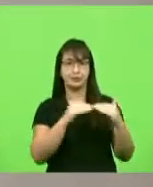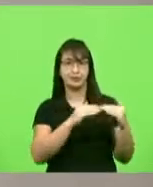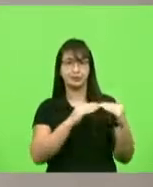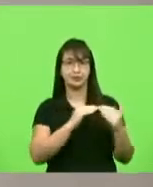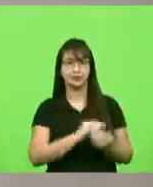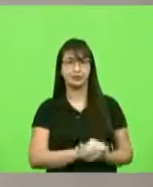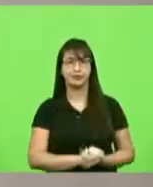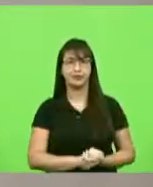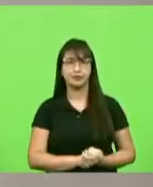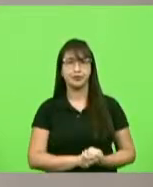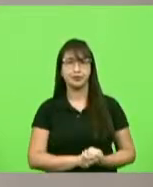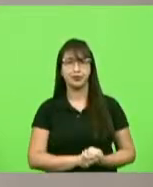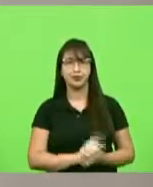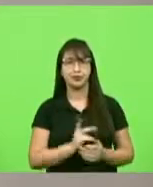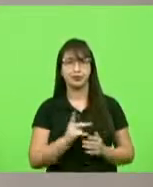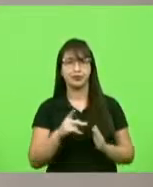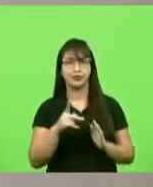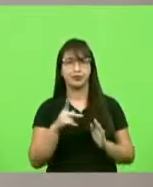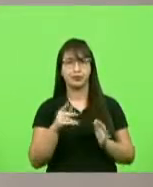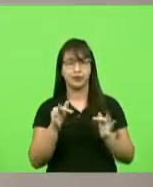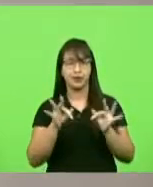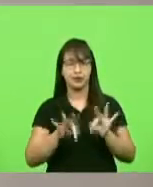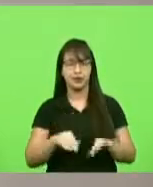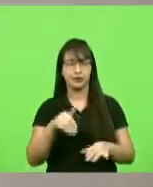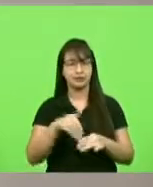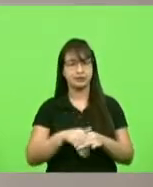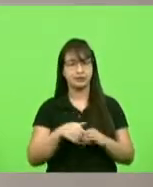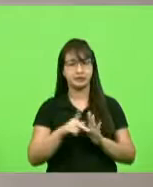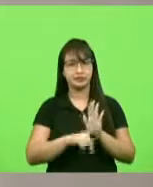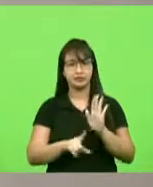unanimidade. Votação da redação final do projeto de lei